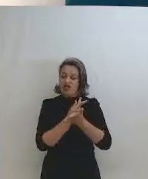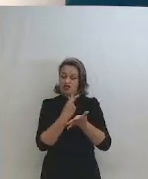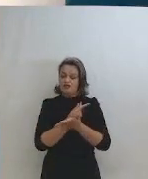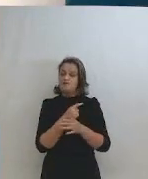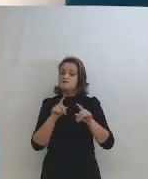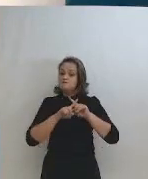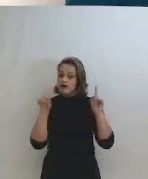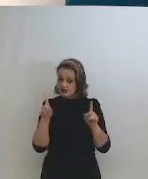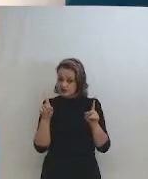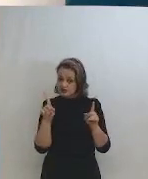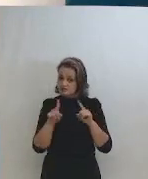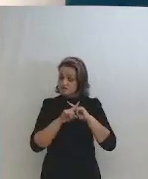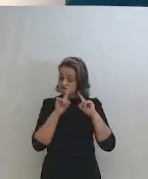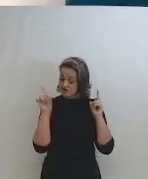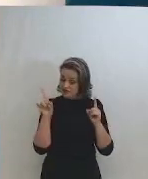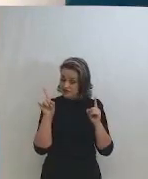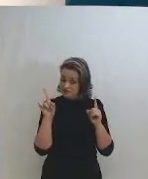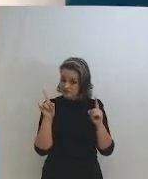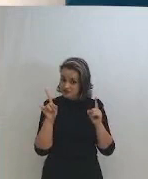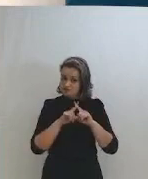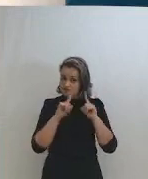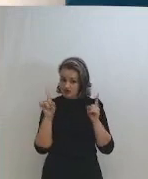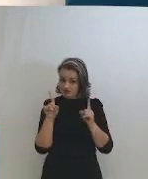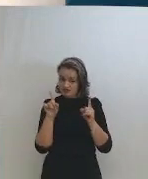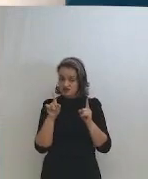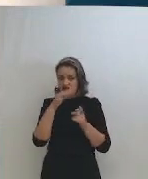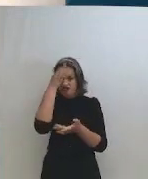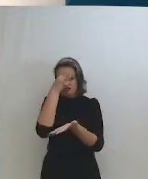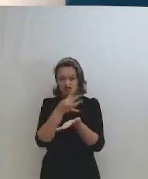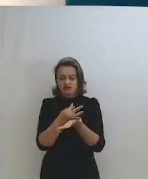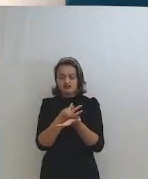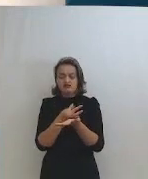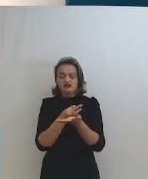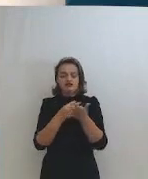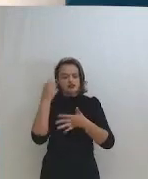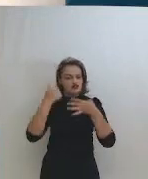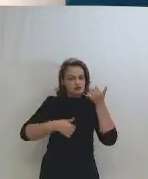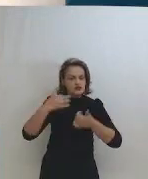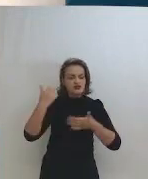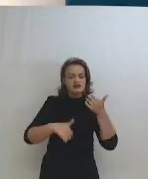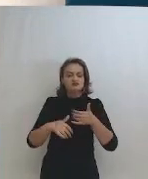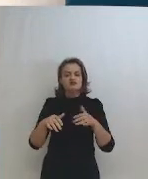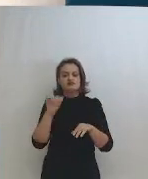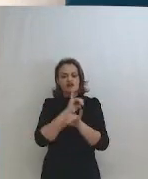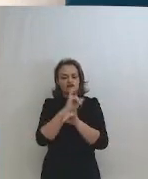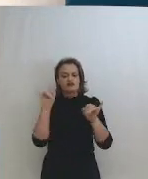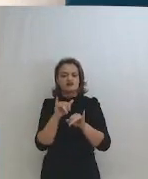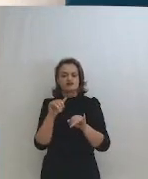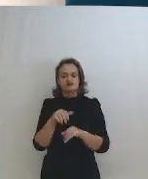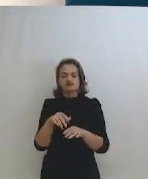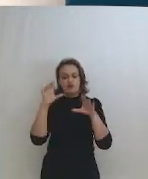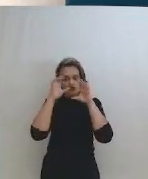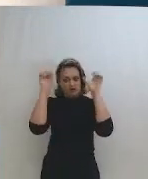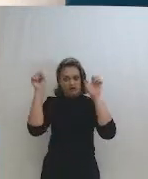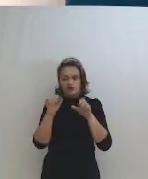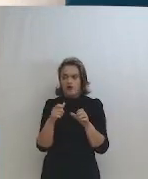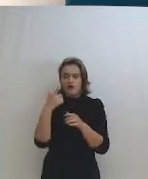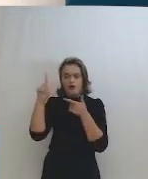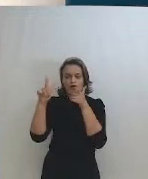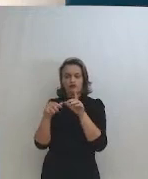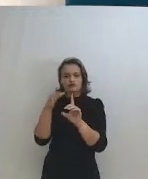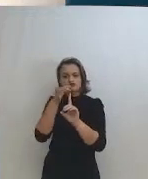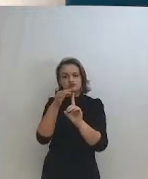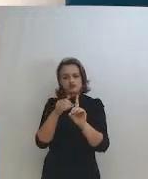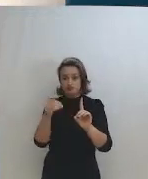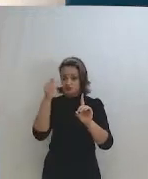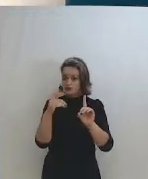Todavia, em que pese o enriquecimento dos argumentos levados ao tribunal, os doutos desembargadores denegaram a